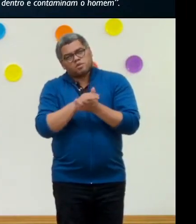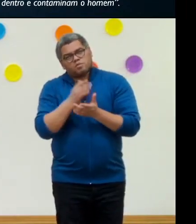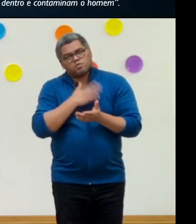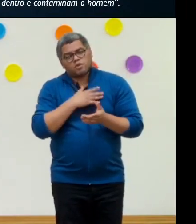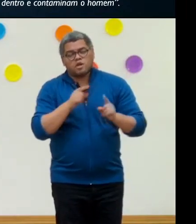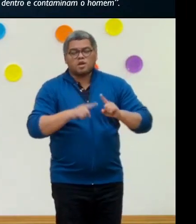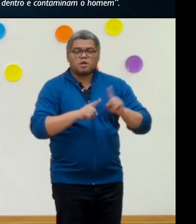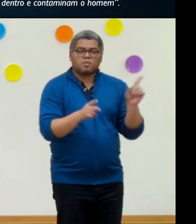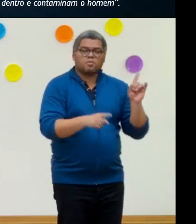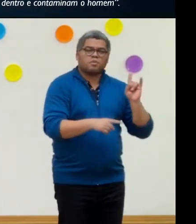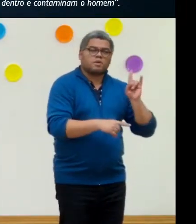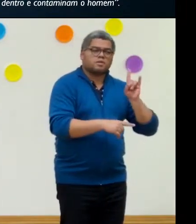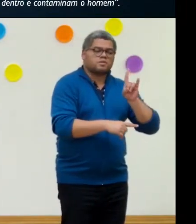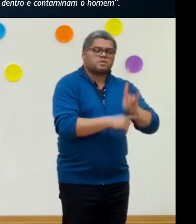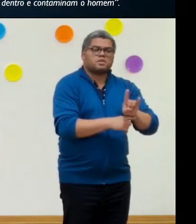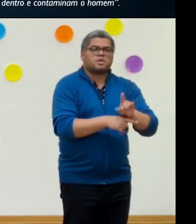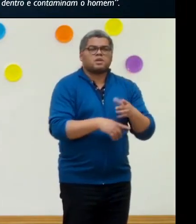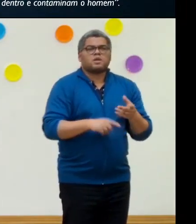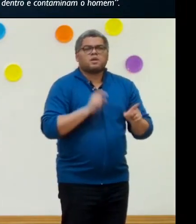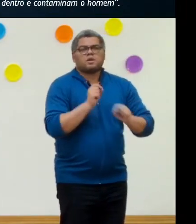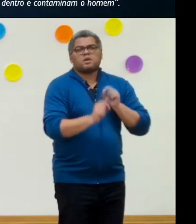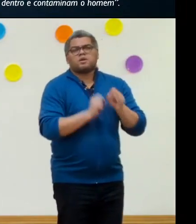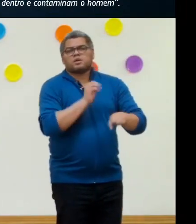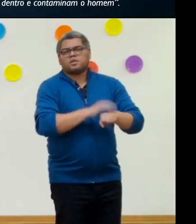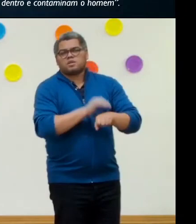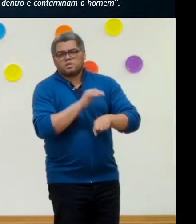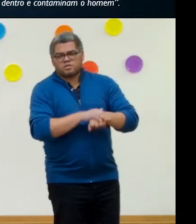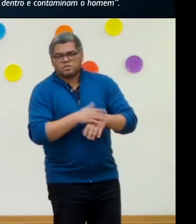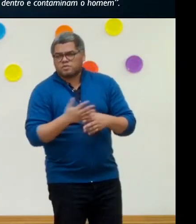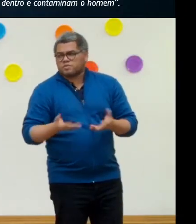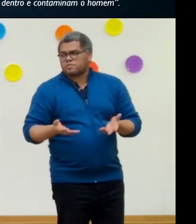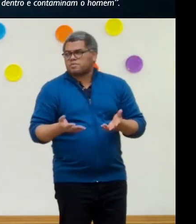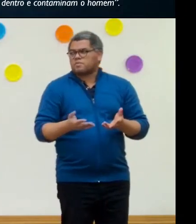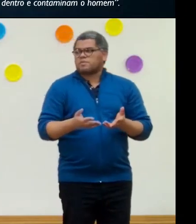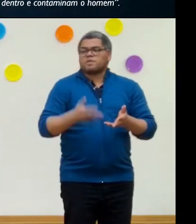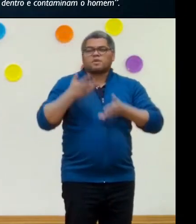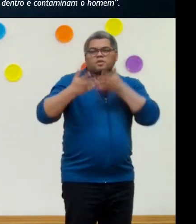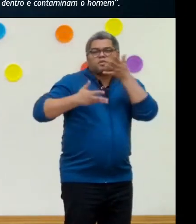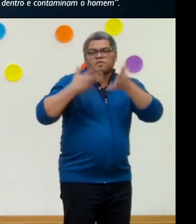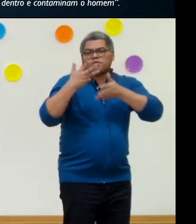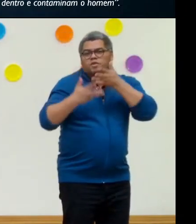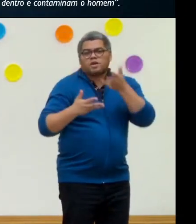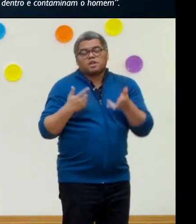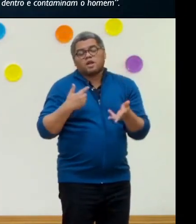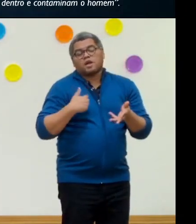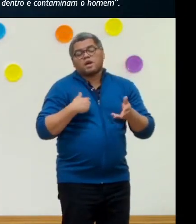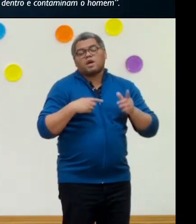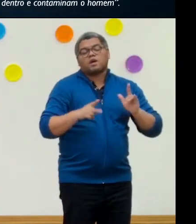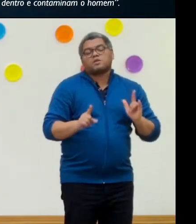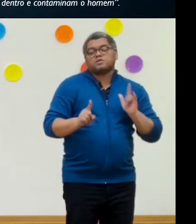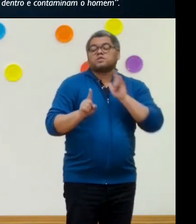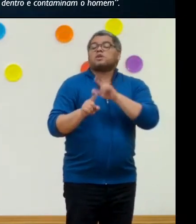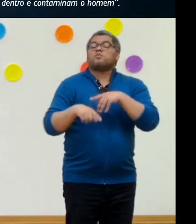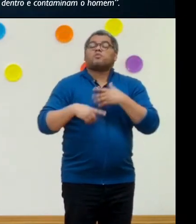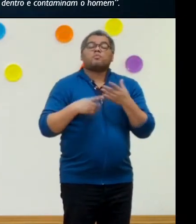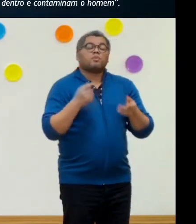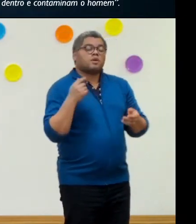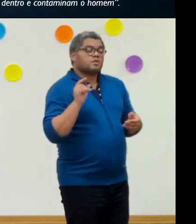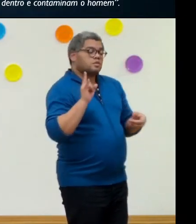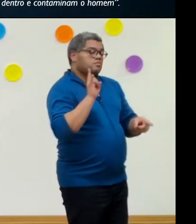Olha o que gera uma falsificação de falar para a esposa eu te amo e trai.